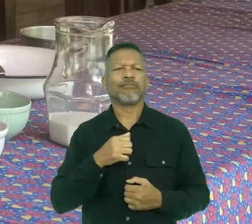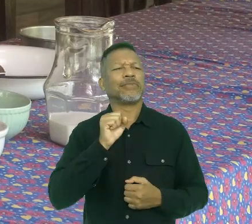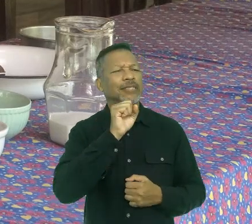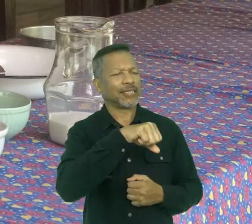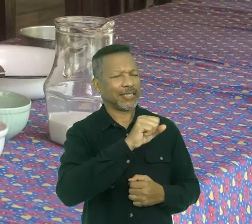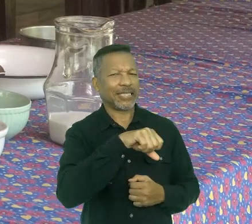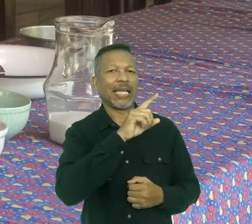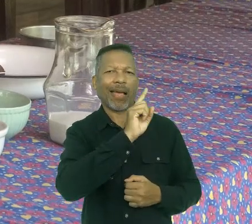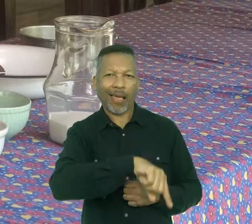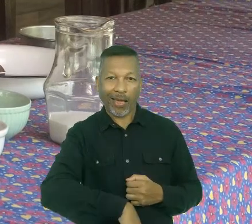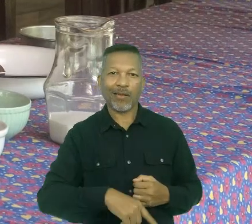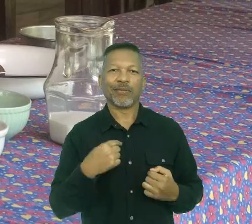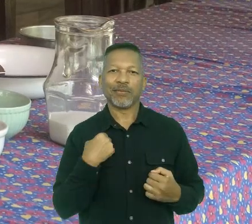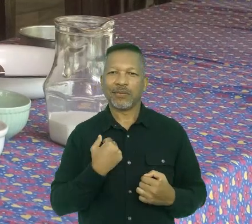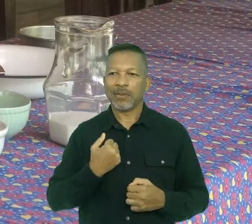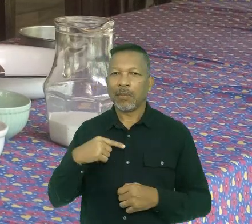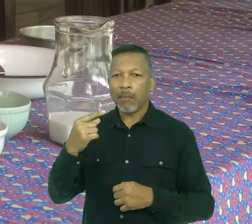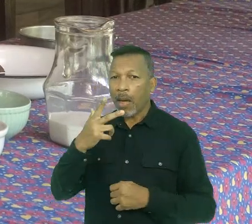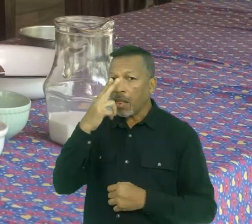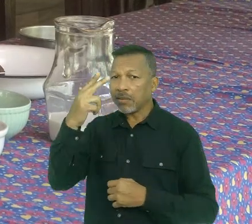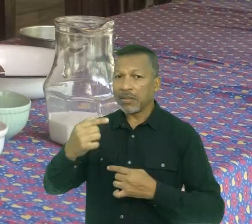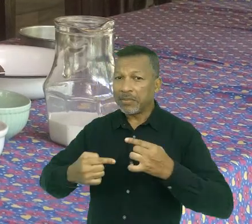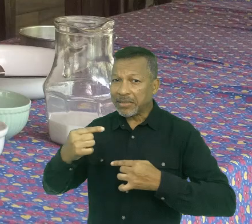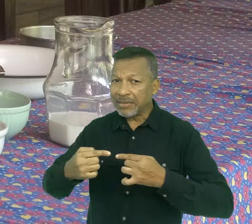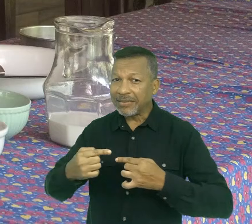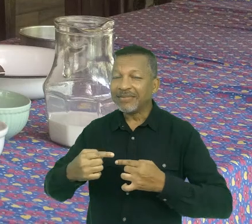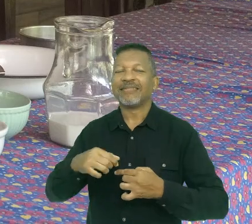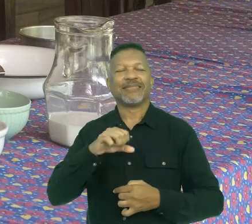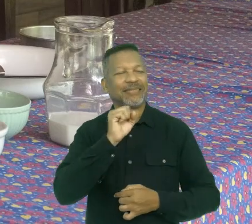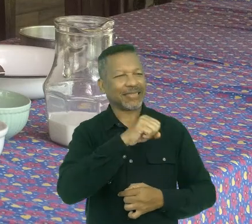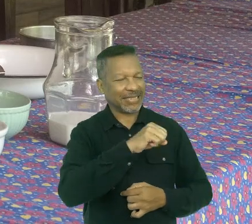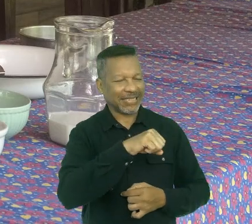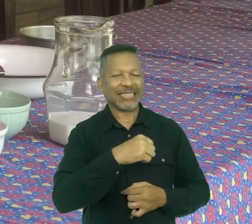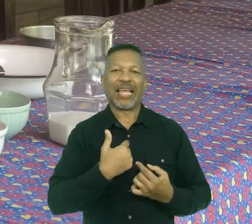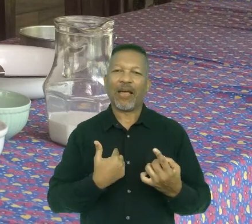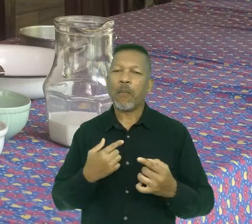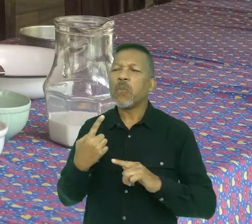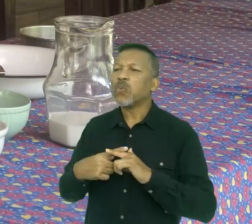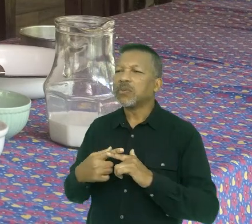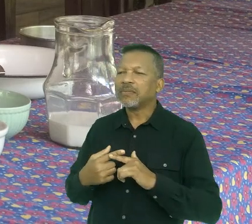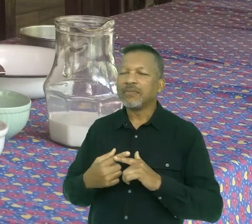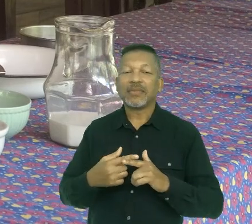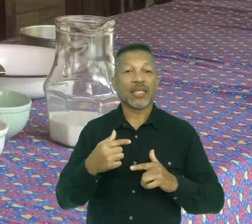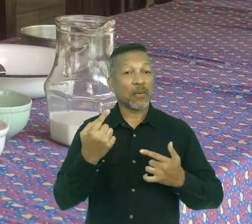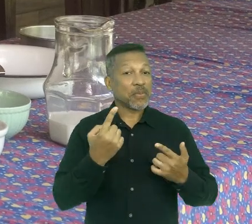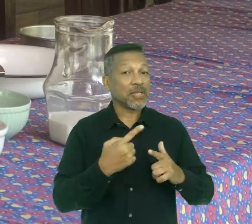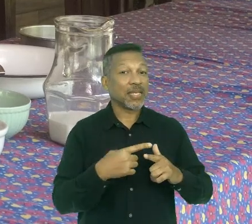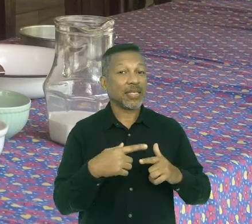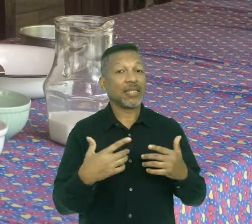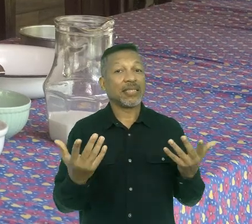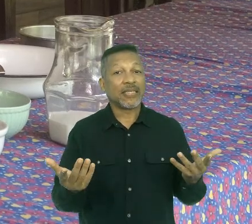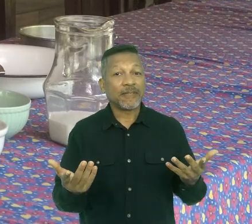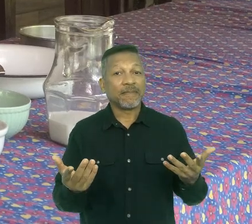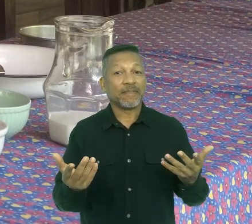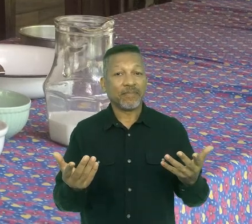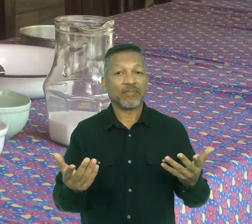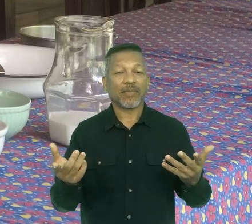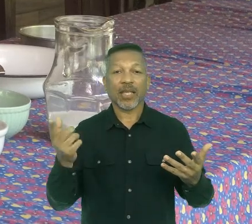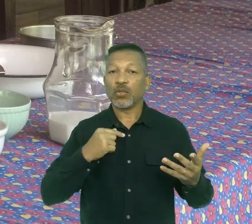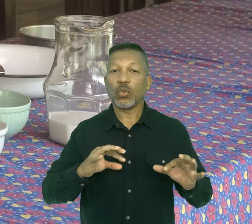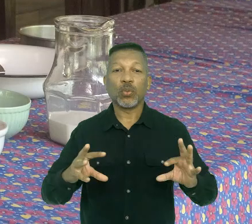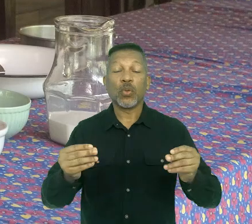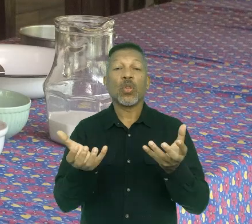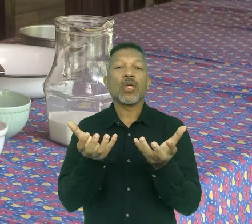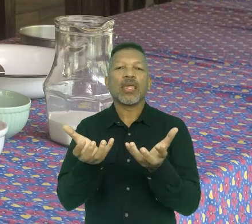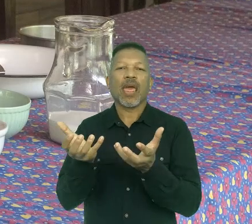do Zac. Parece que dá até briga. Briga. Por quê? Porque todo mundo quer